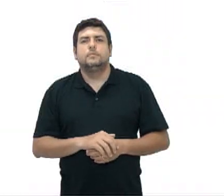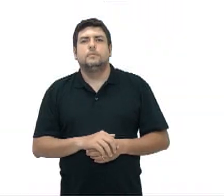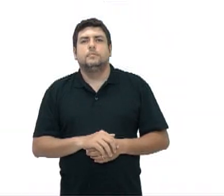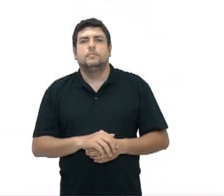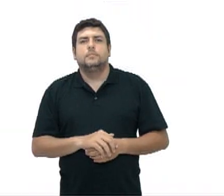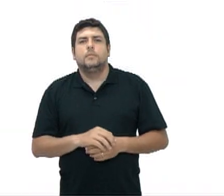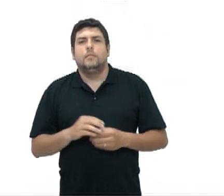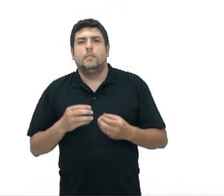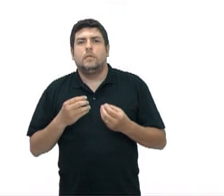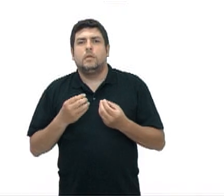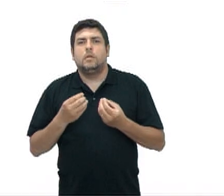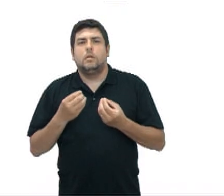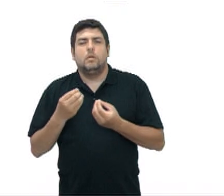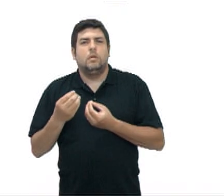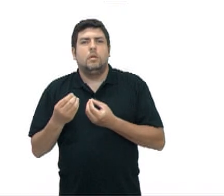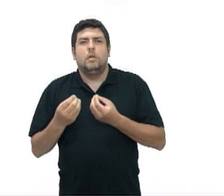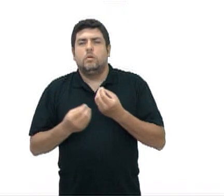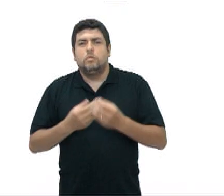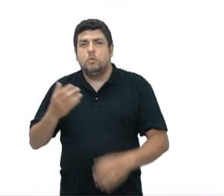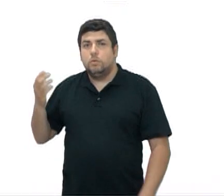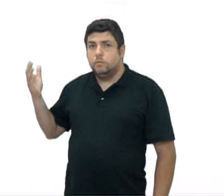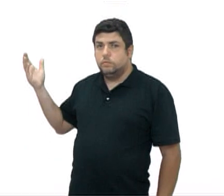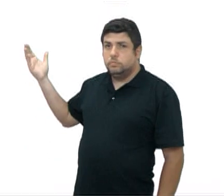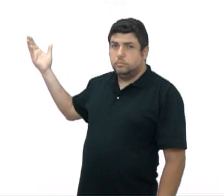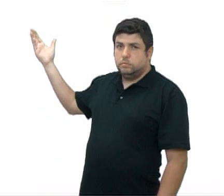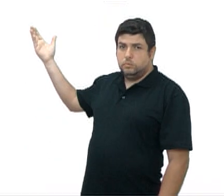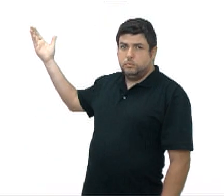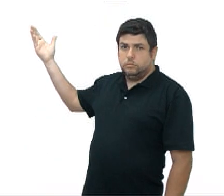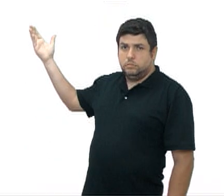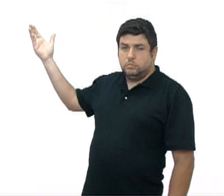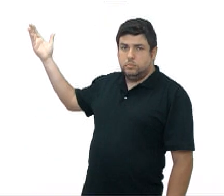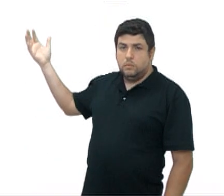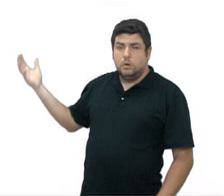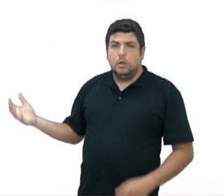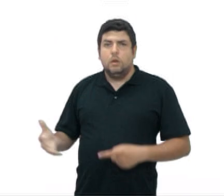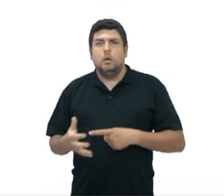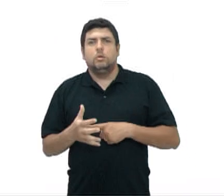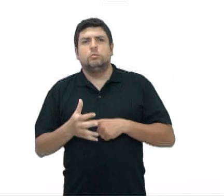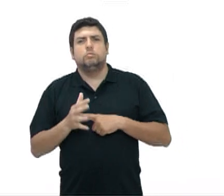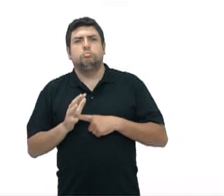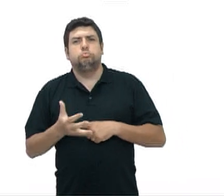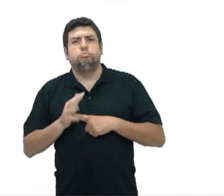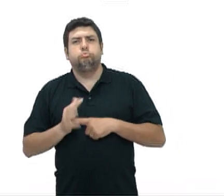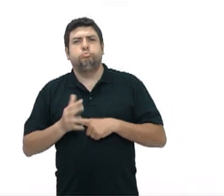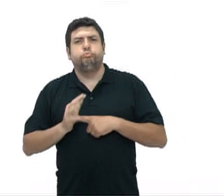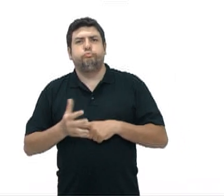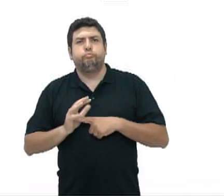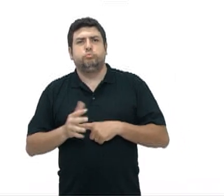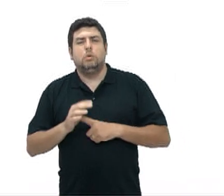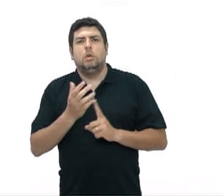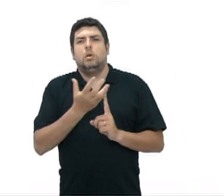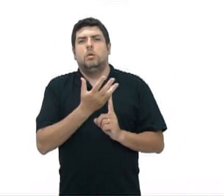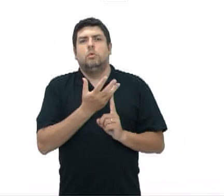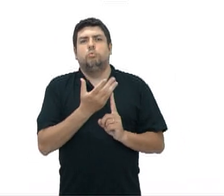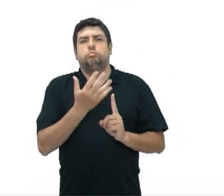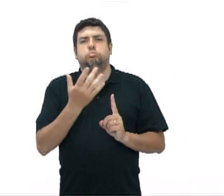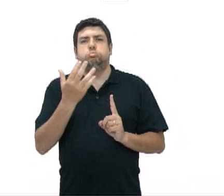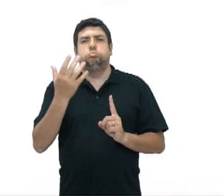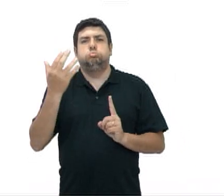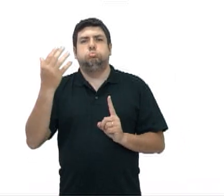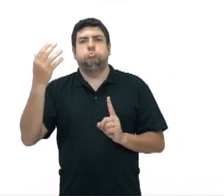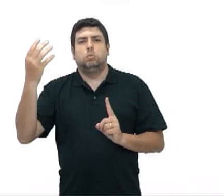um primeiro dispositivo de motor a vapor. Então, percebam, temos a fonte de